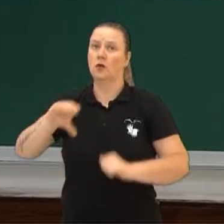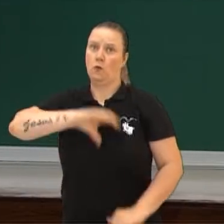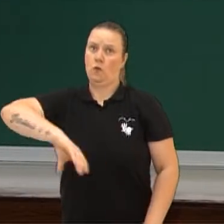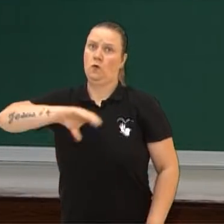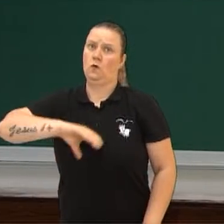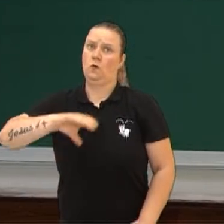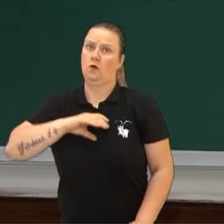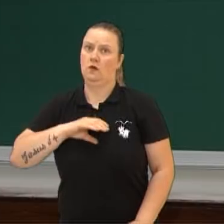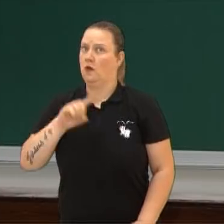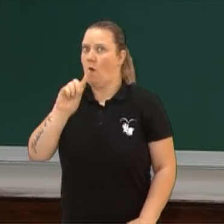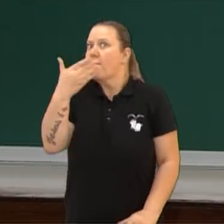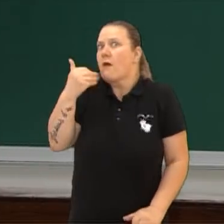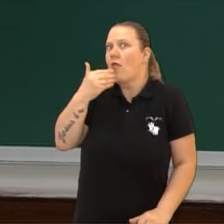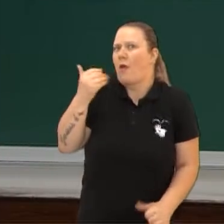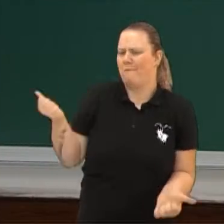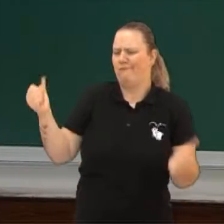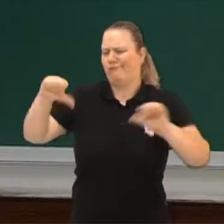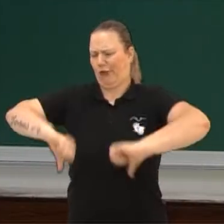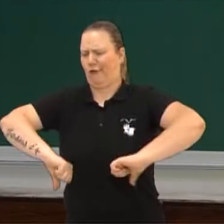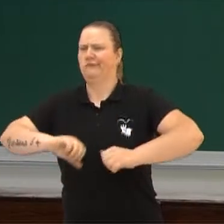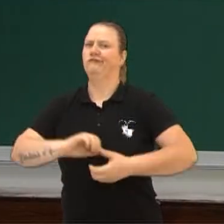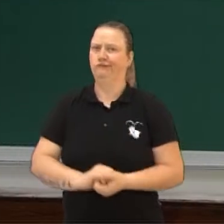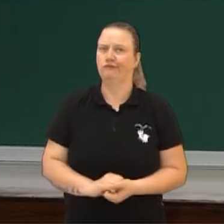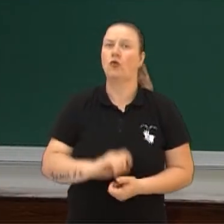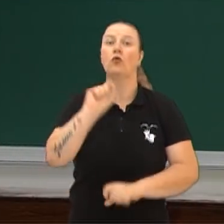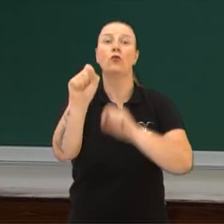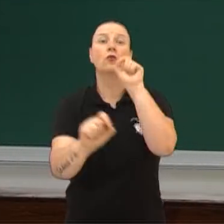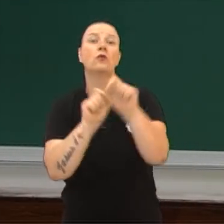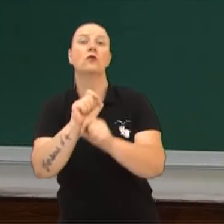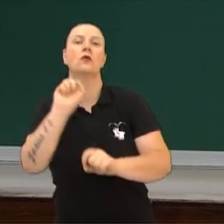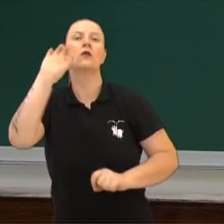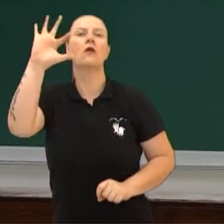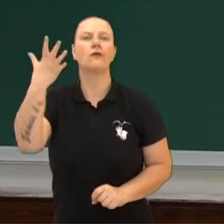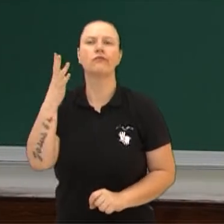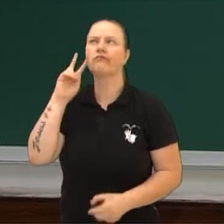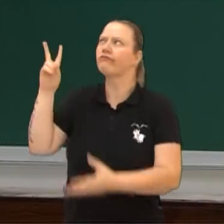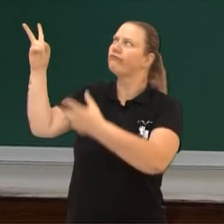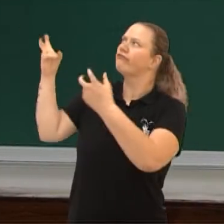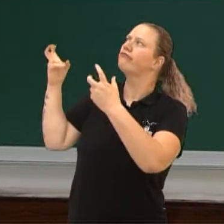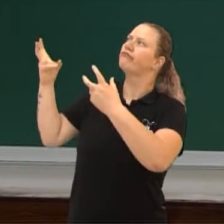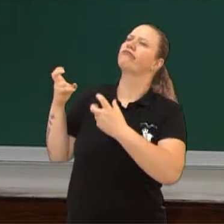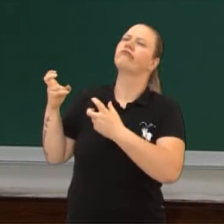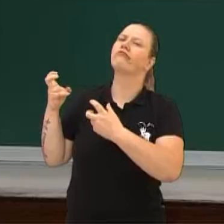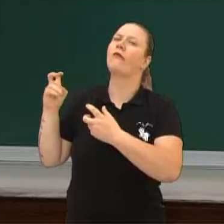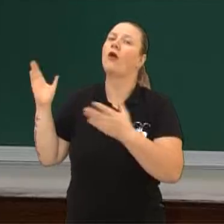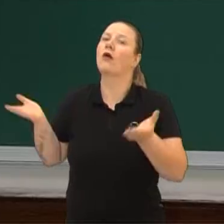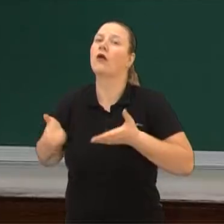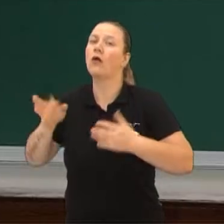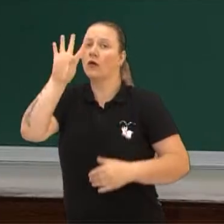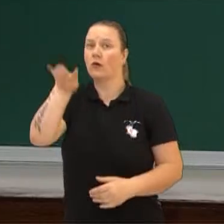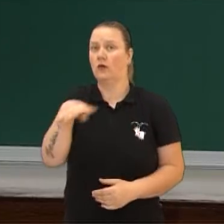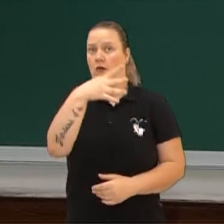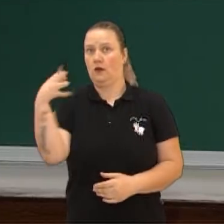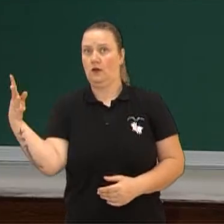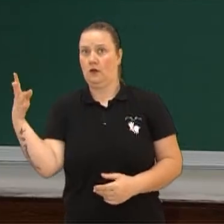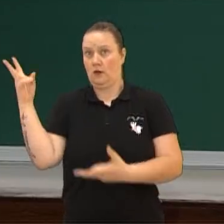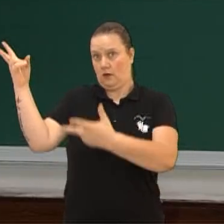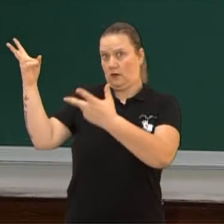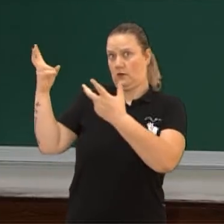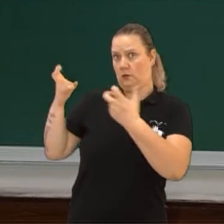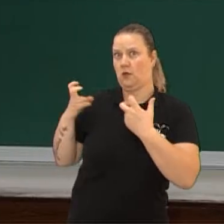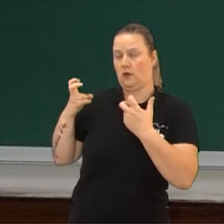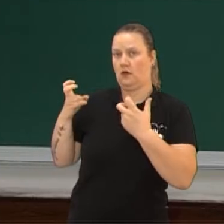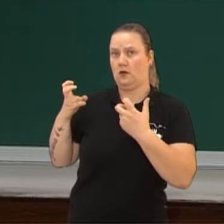em português, não é a melhor. Então, o que aconteceu? O que vocês conseguem observar aqui nessa tabela? Perceba,